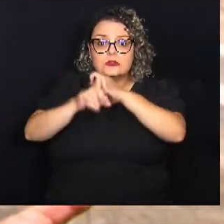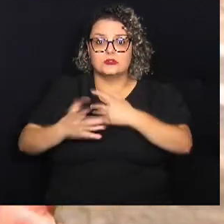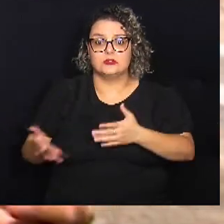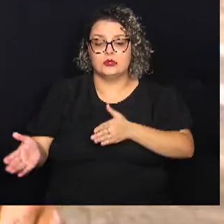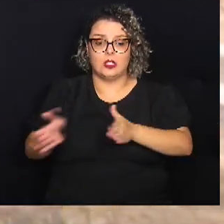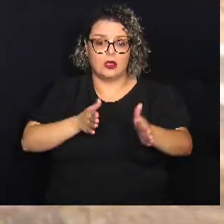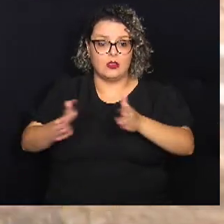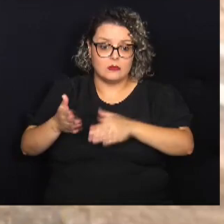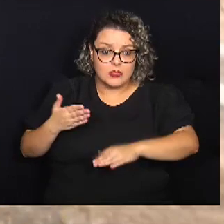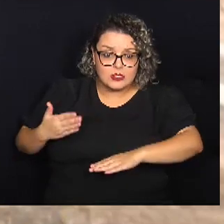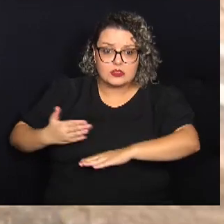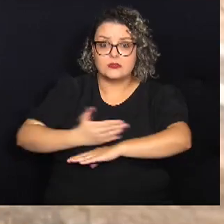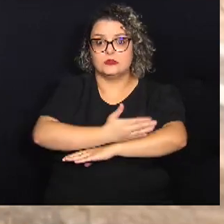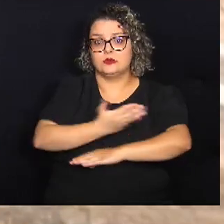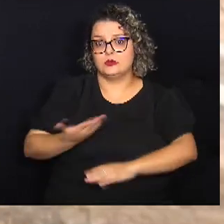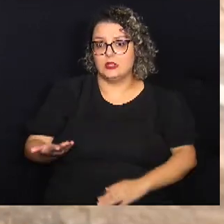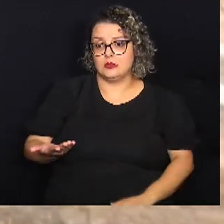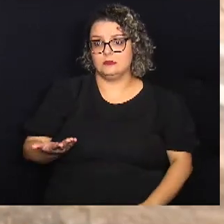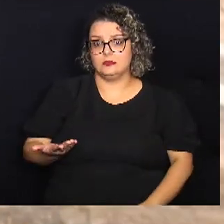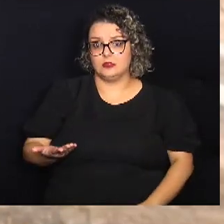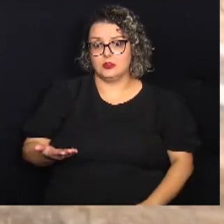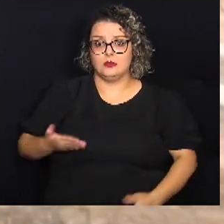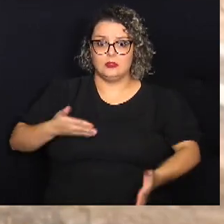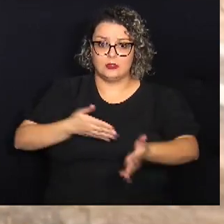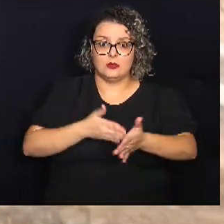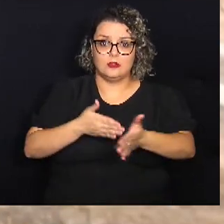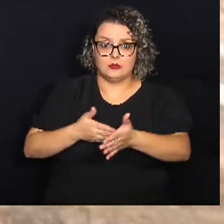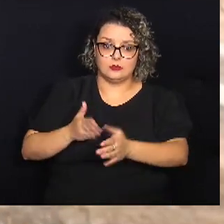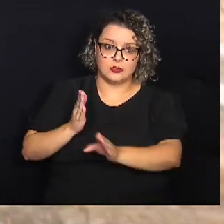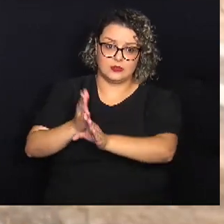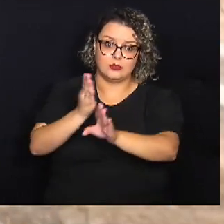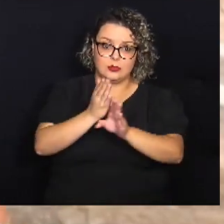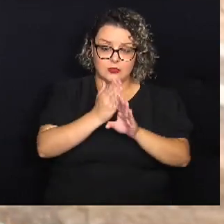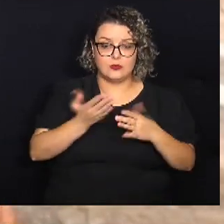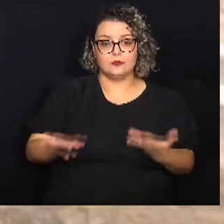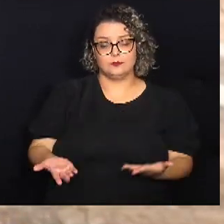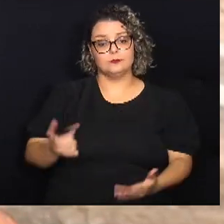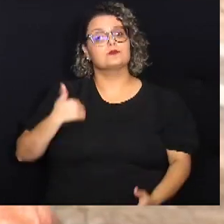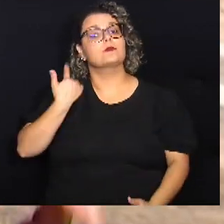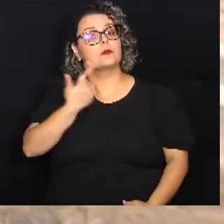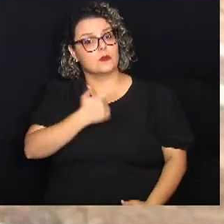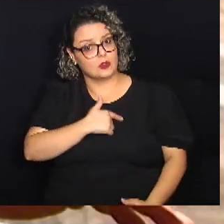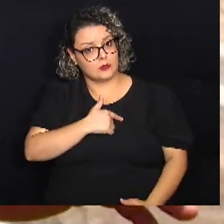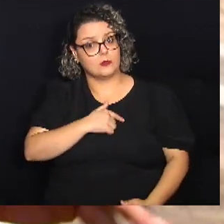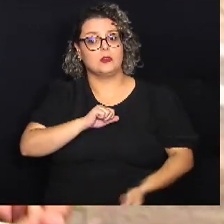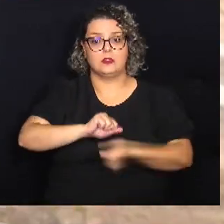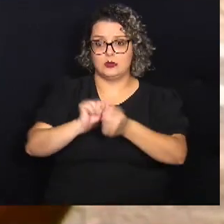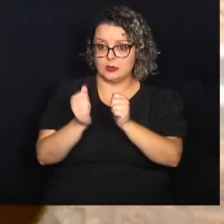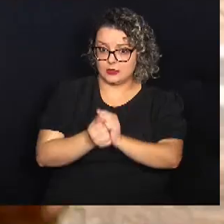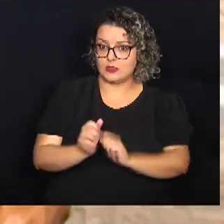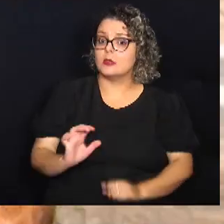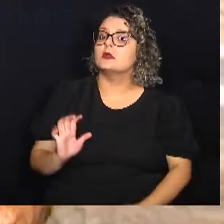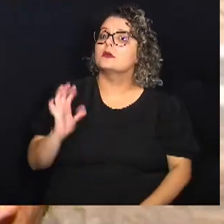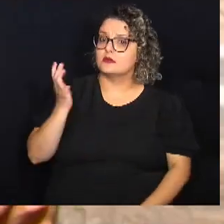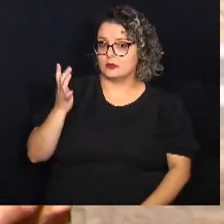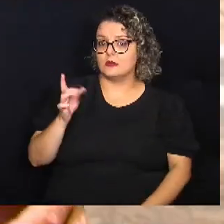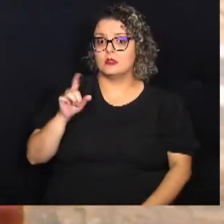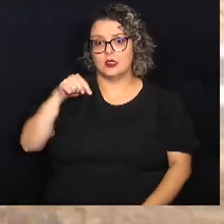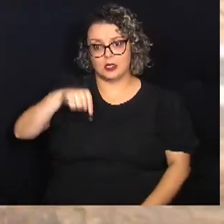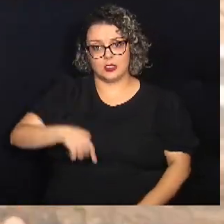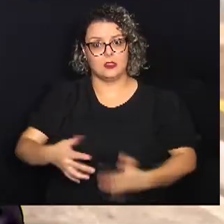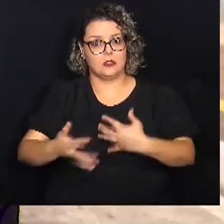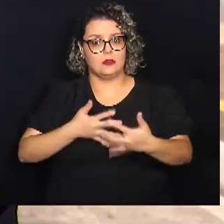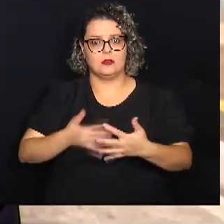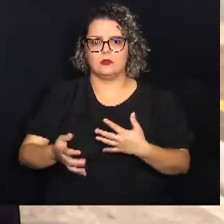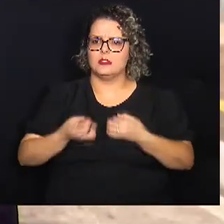acessar essas rampas devido aos obstáculos que a gente encontra pela frente. E para nós, com a revitalização que vai acontecer aqui nesse terminal, vai